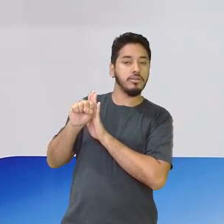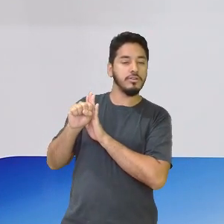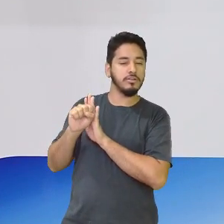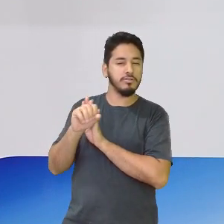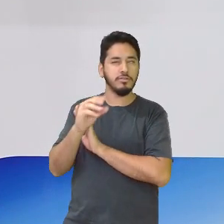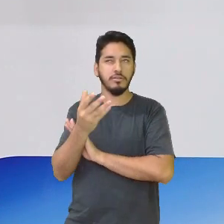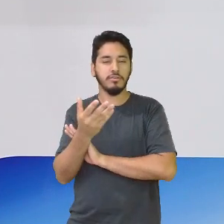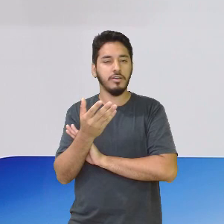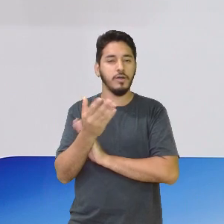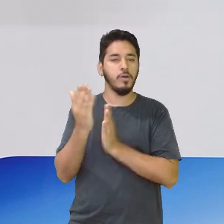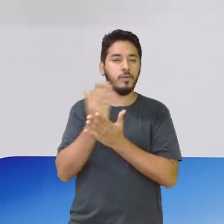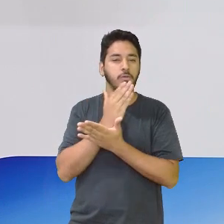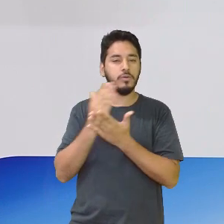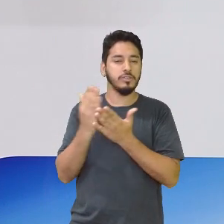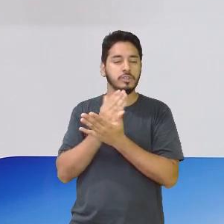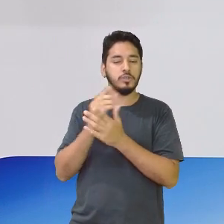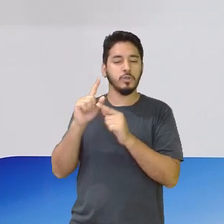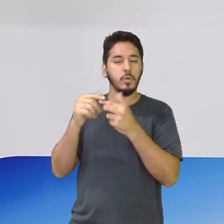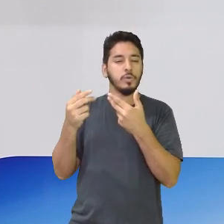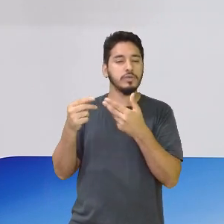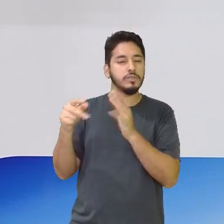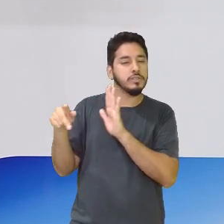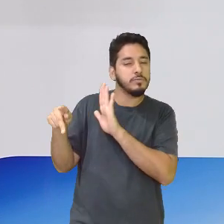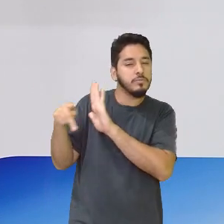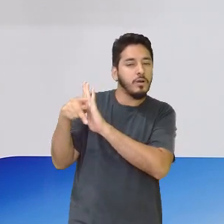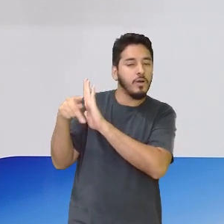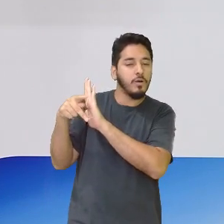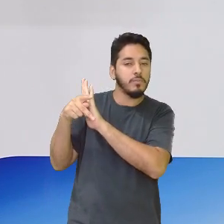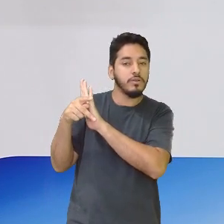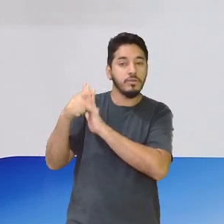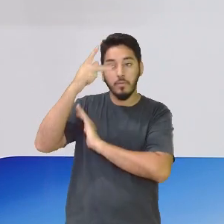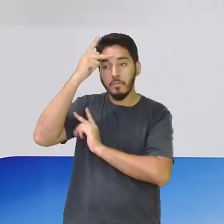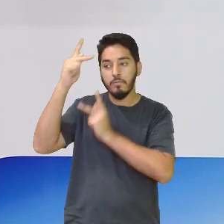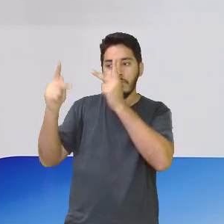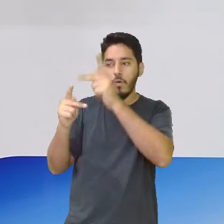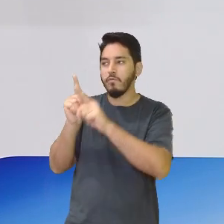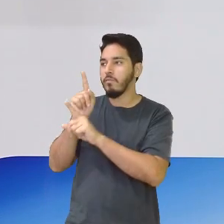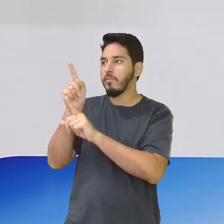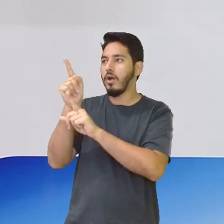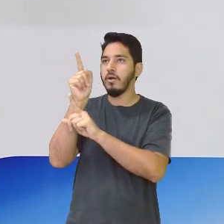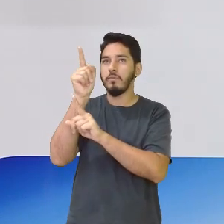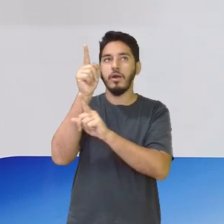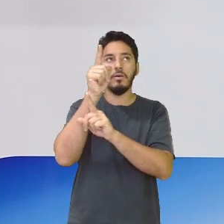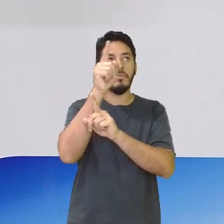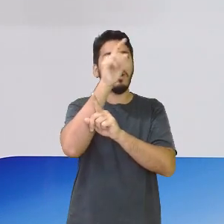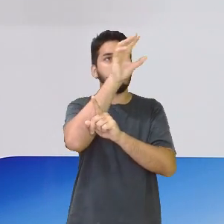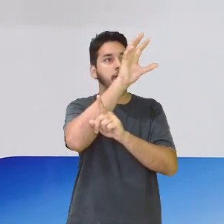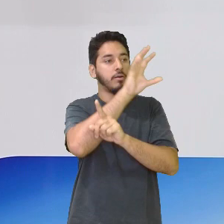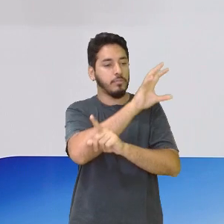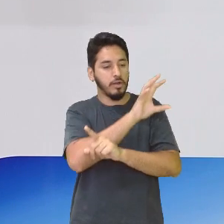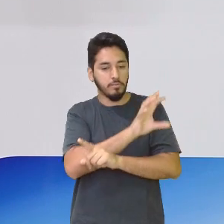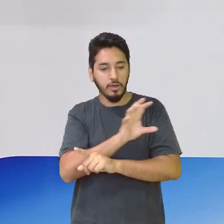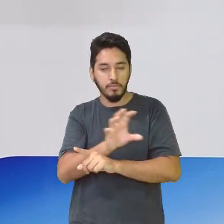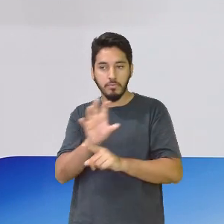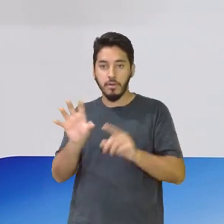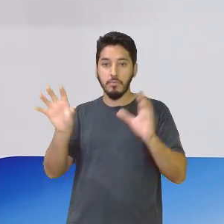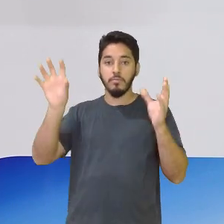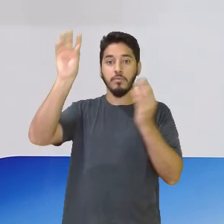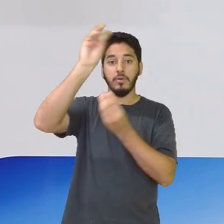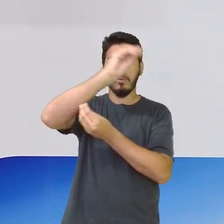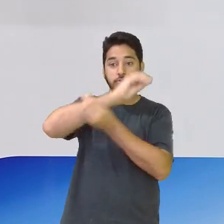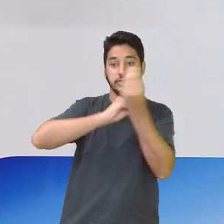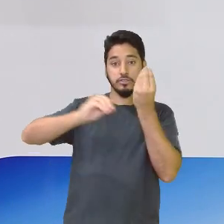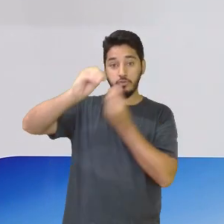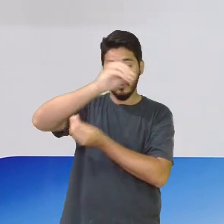essas questões peculiares de cada povo desse que foi se misturando e foi aí